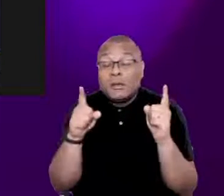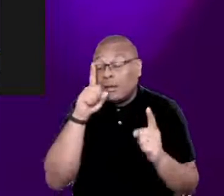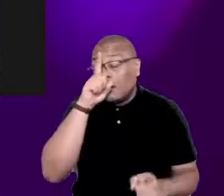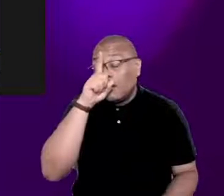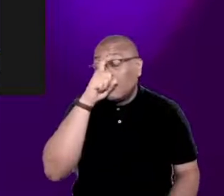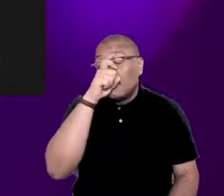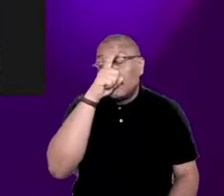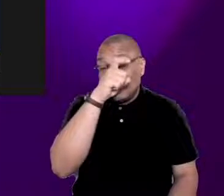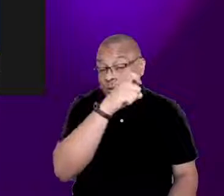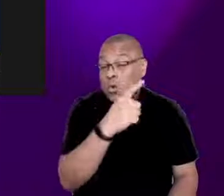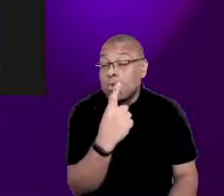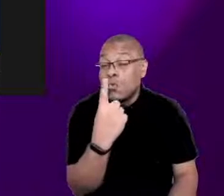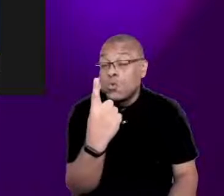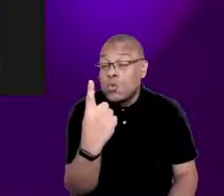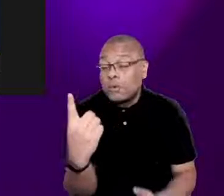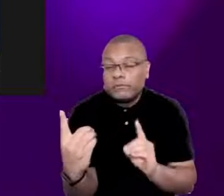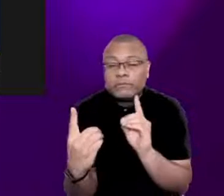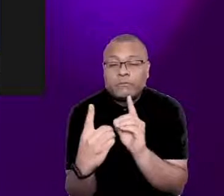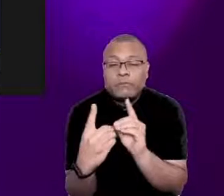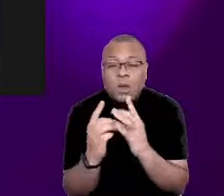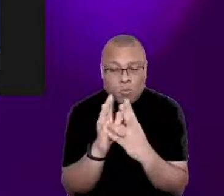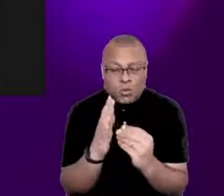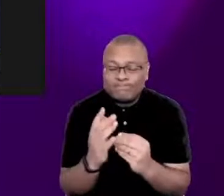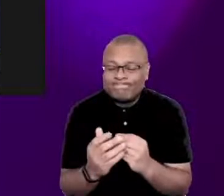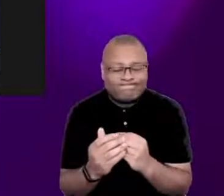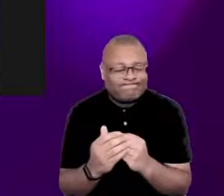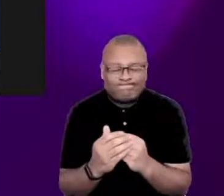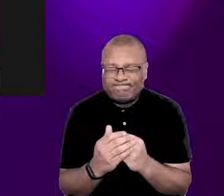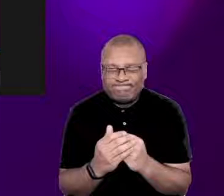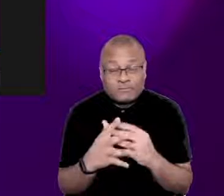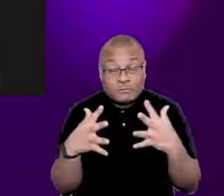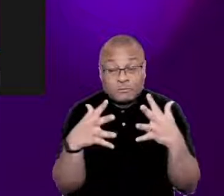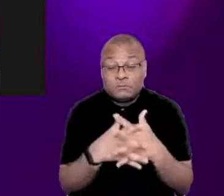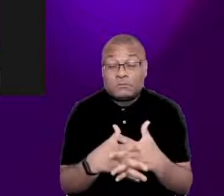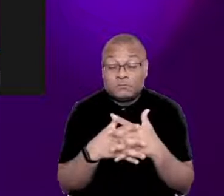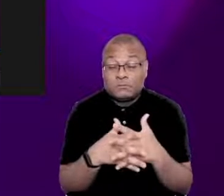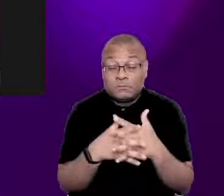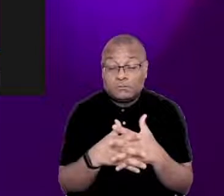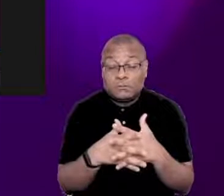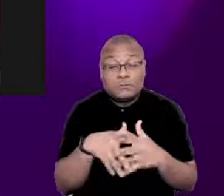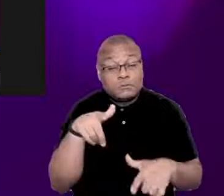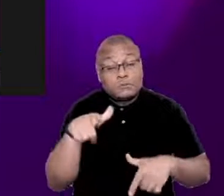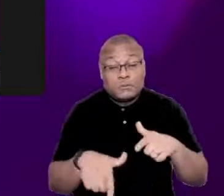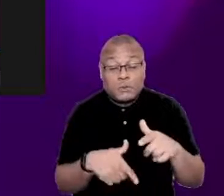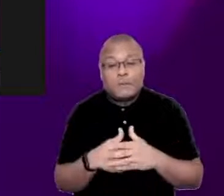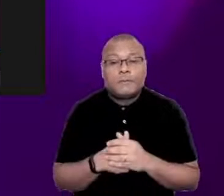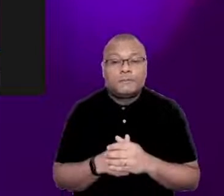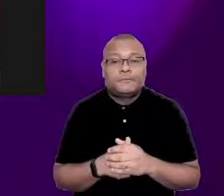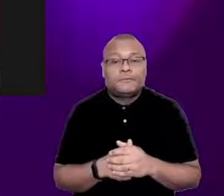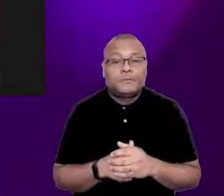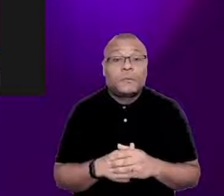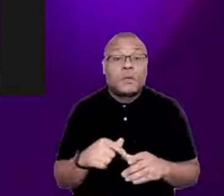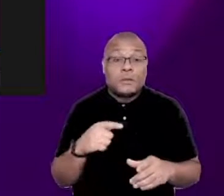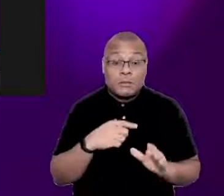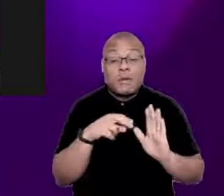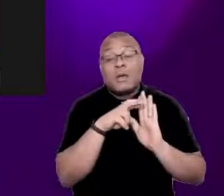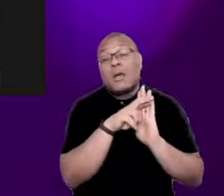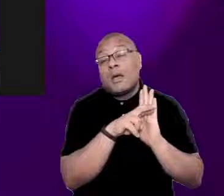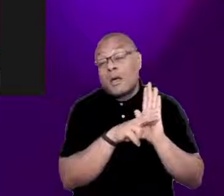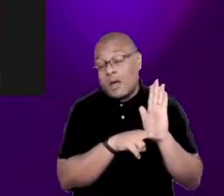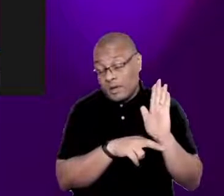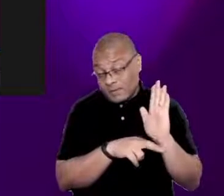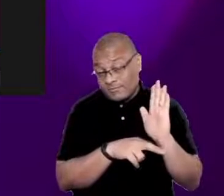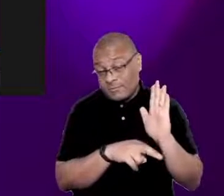ter um único prestador naquele modelo, porque causa uma complexidade muito grande operacional. Tem a questão de regulação. Se a gente